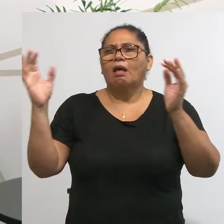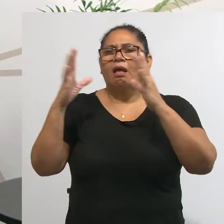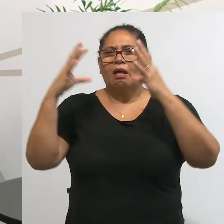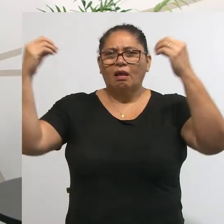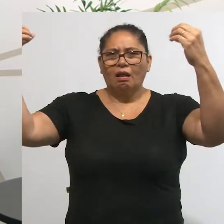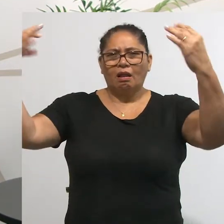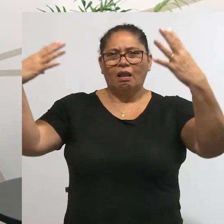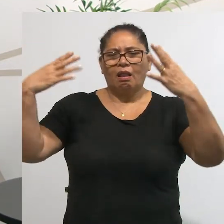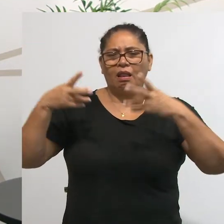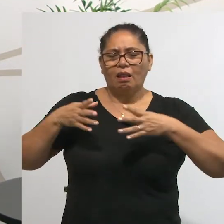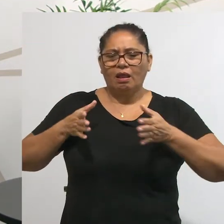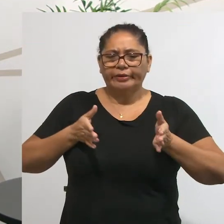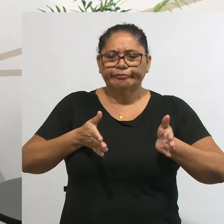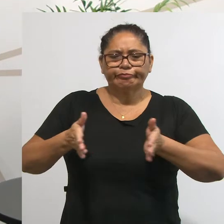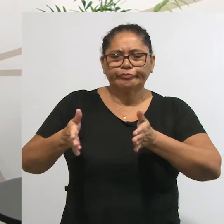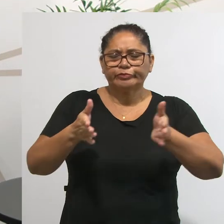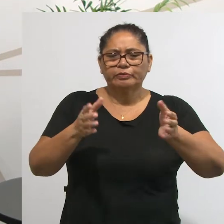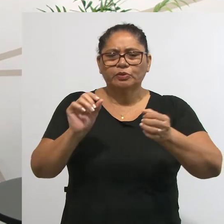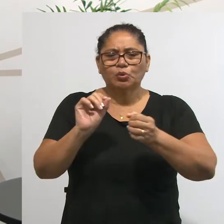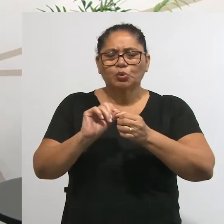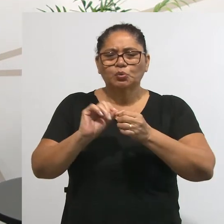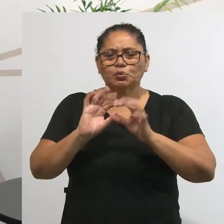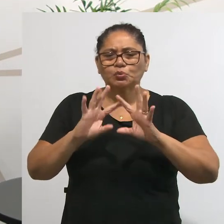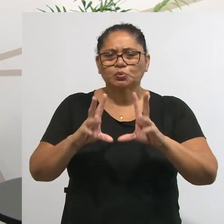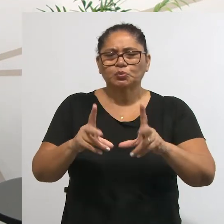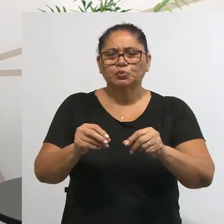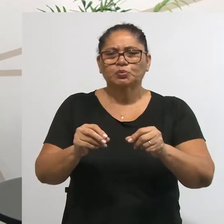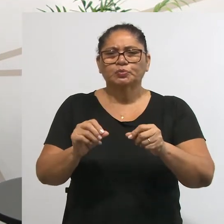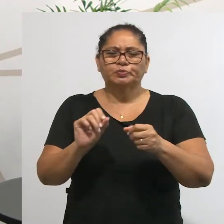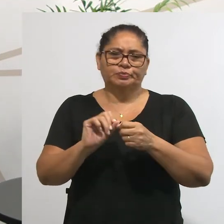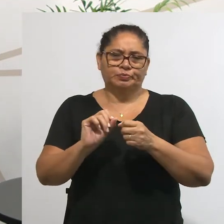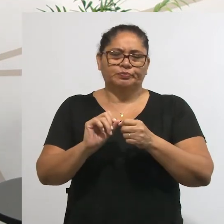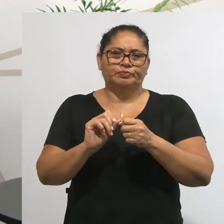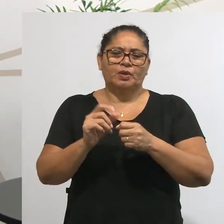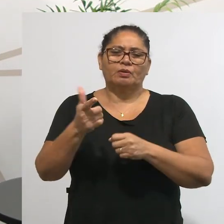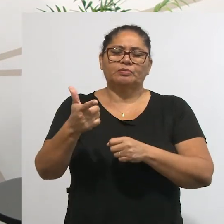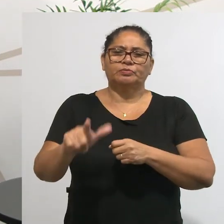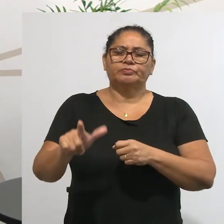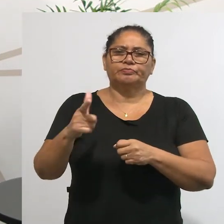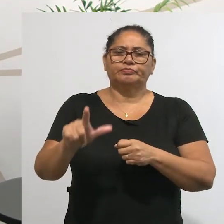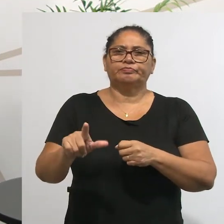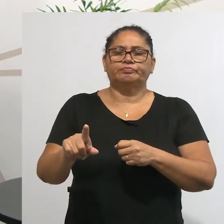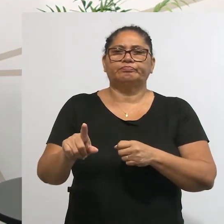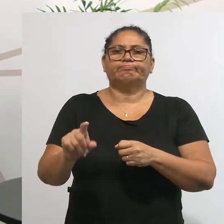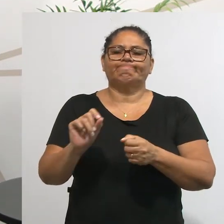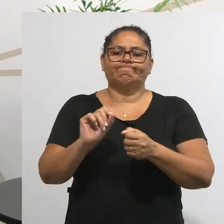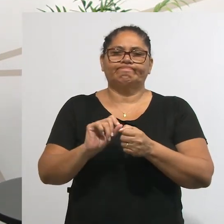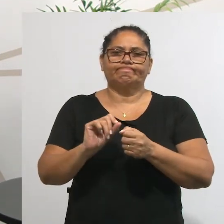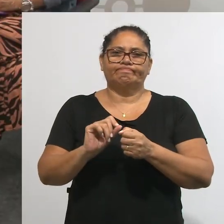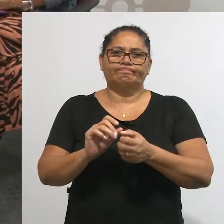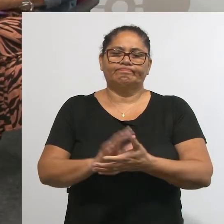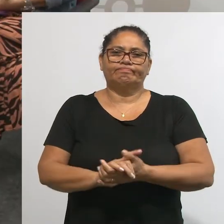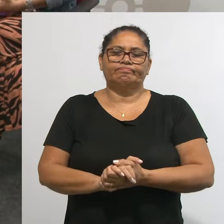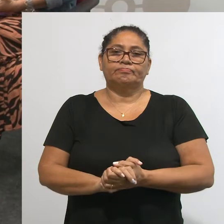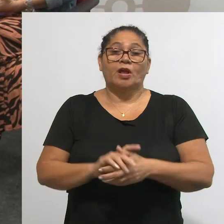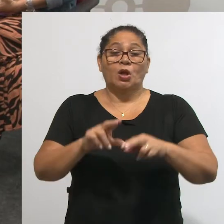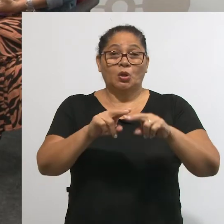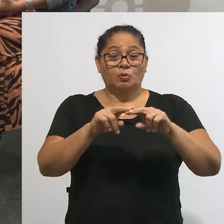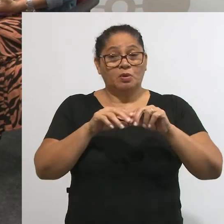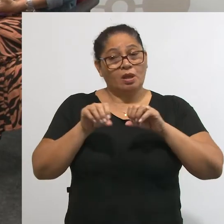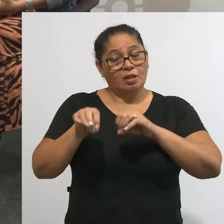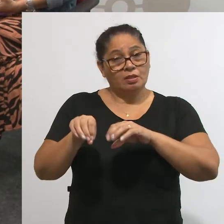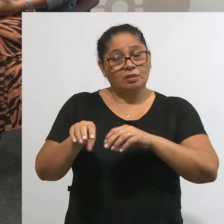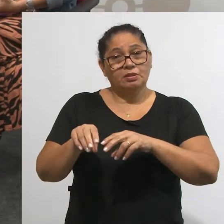iluminando ou encaminhando tudo aquilo que eu faço. Então, é a reflexão na ação. É por isso que a disciplina